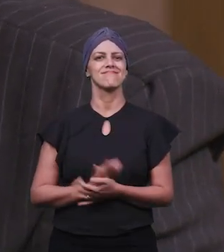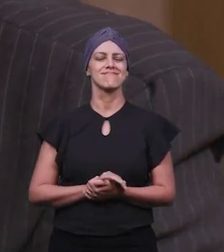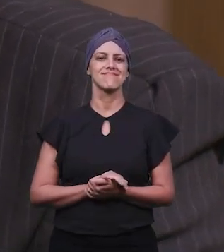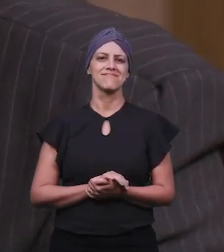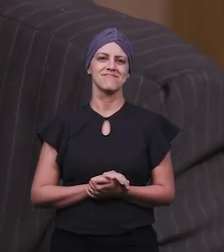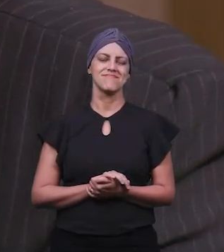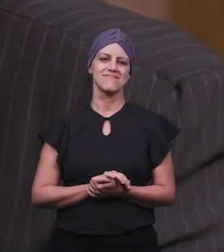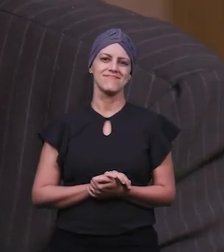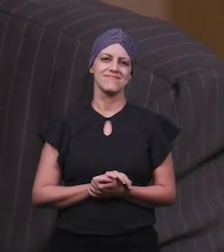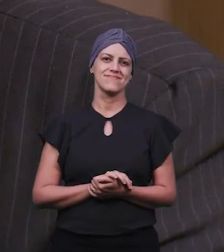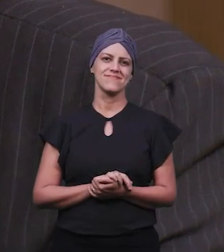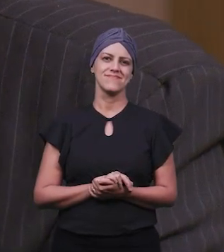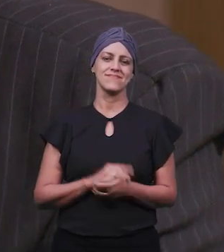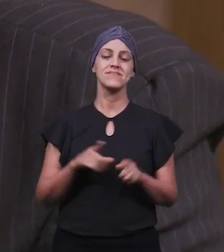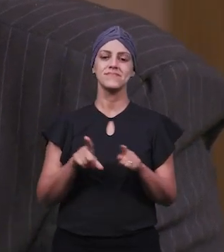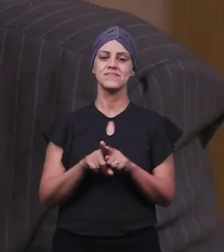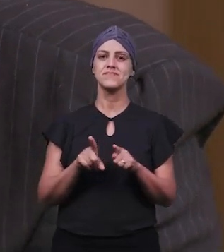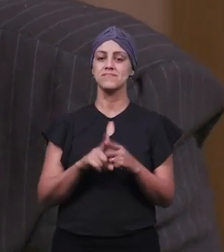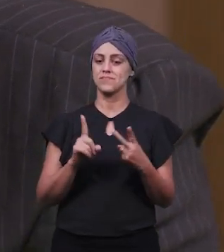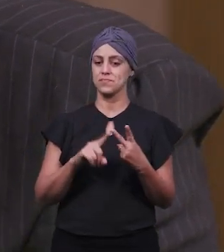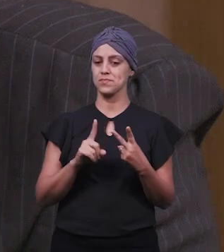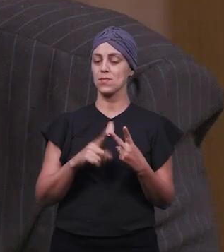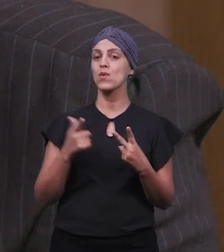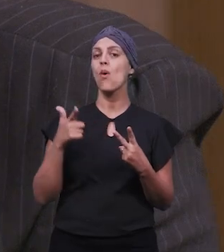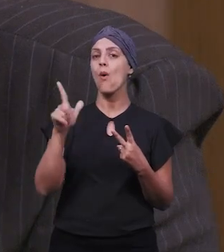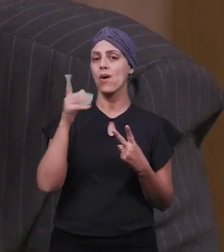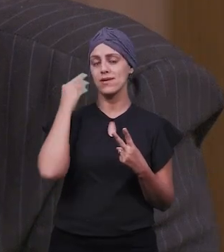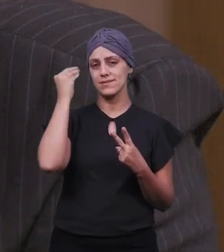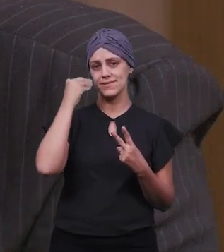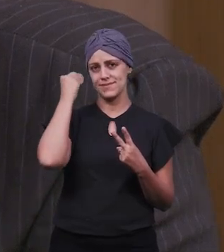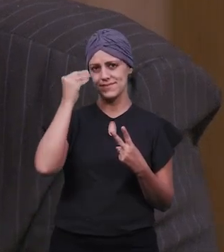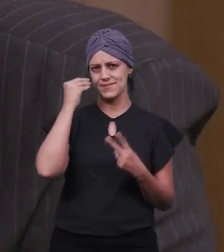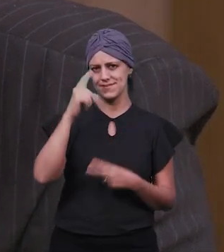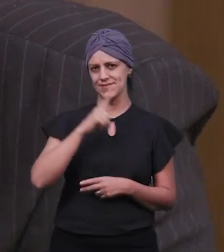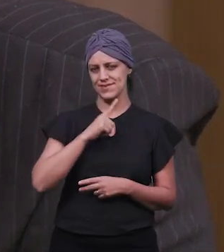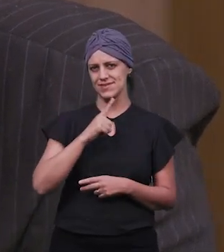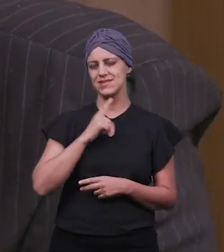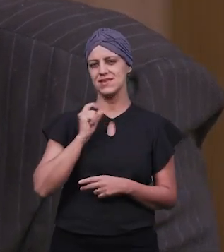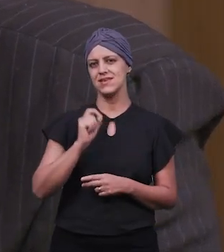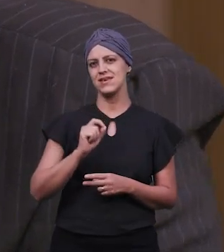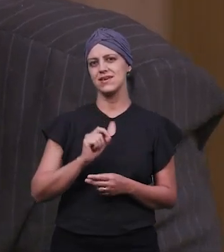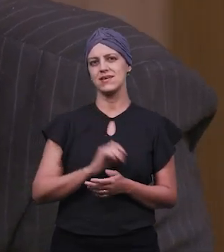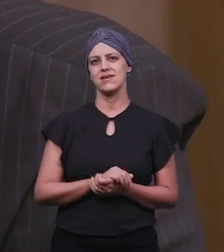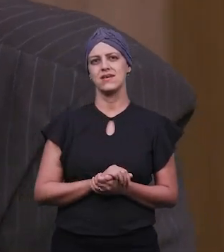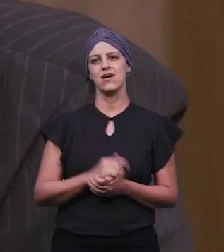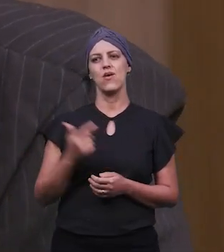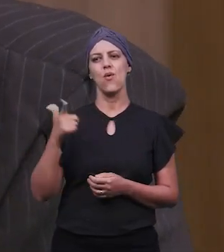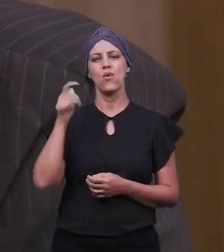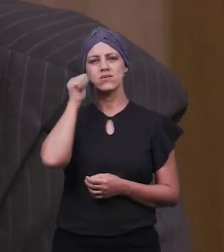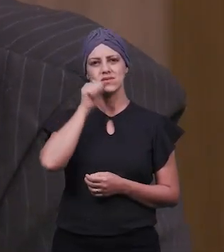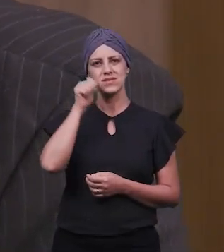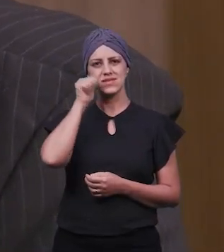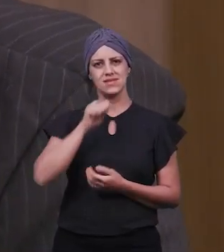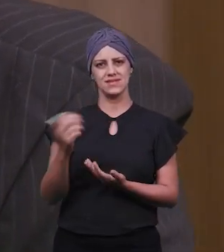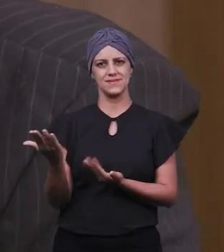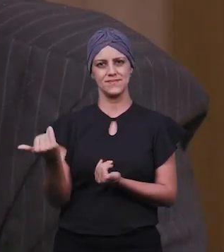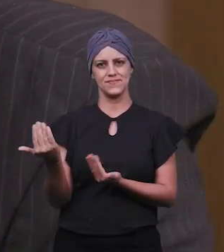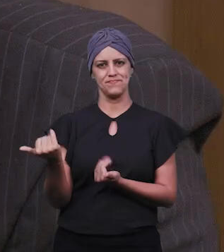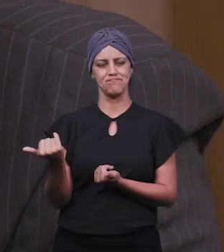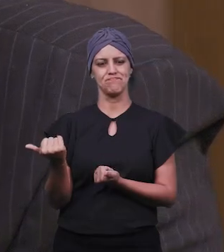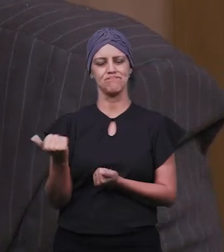né? Nós temos também uma outra experiência, né, que é uma outra